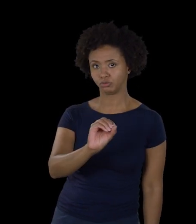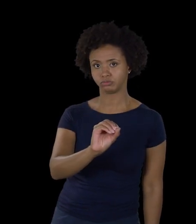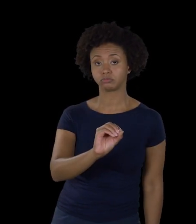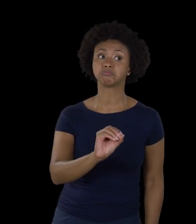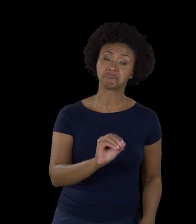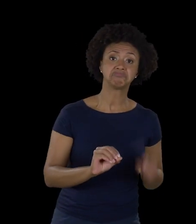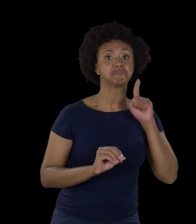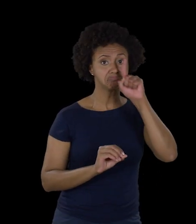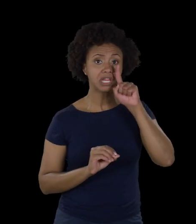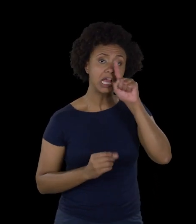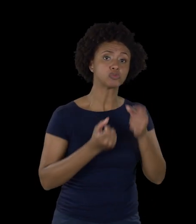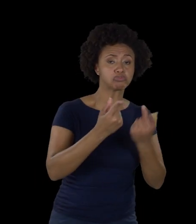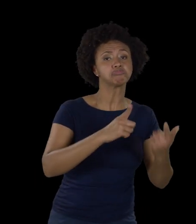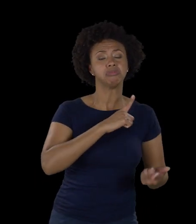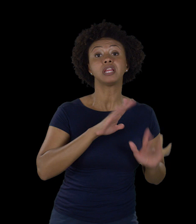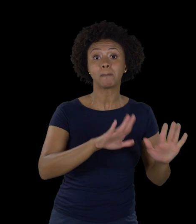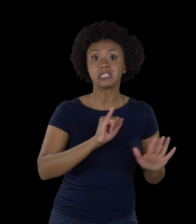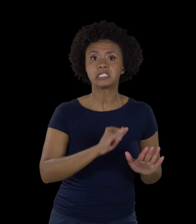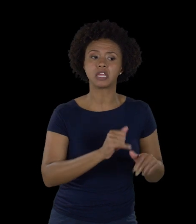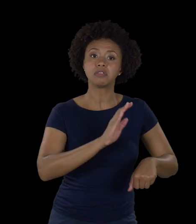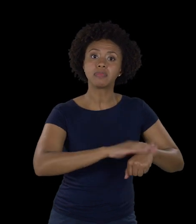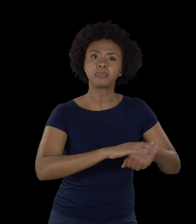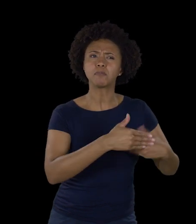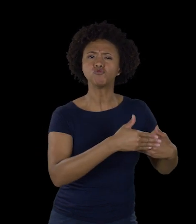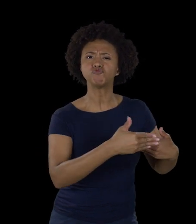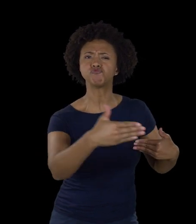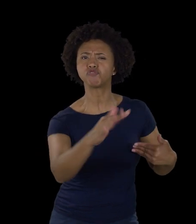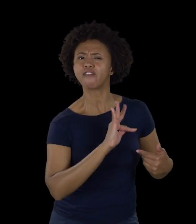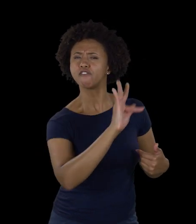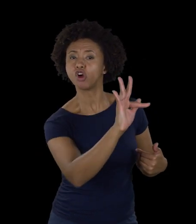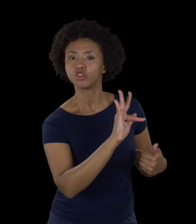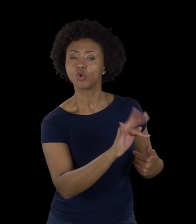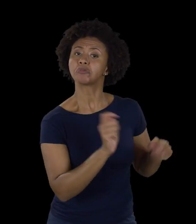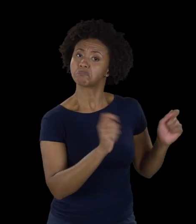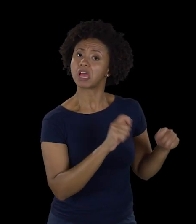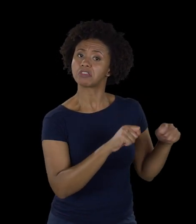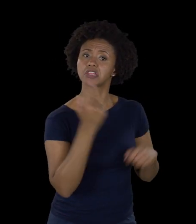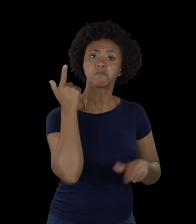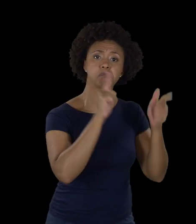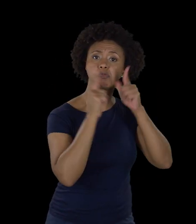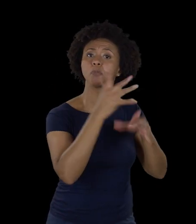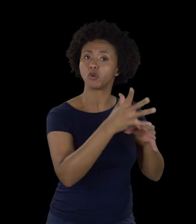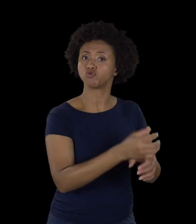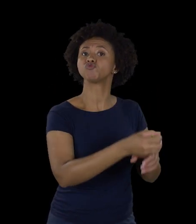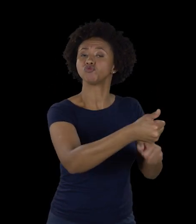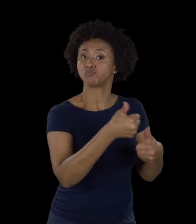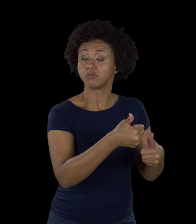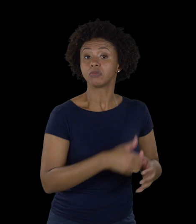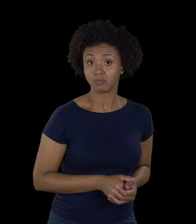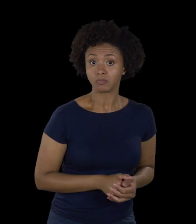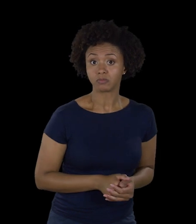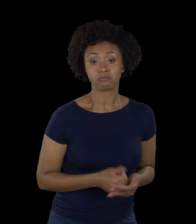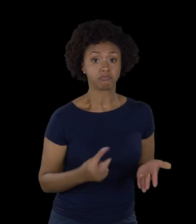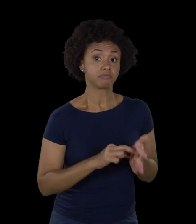é um produto que, se trabalhado bem, sobretudo no longo prazo, pode trazer excelentes ganhos. Ou seja, a chance de você